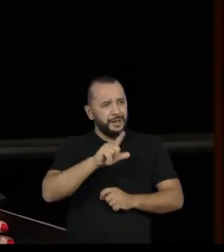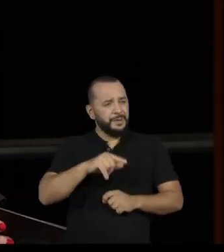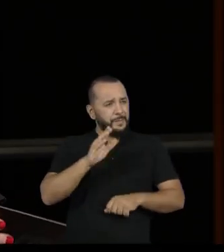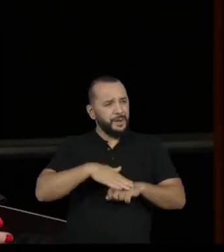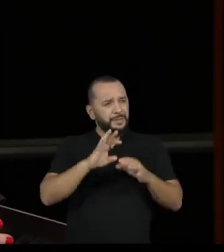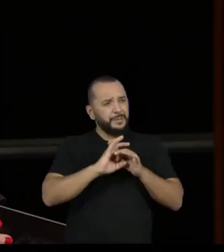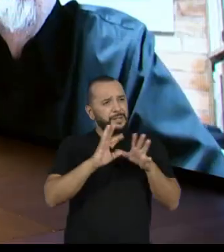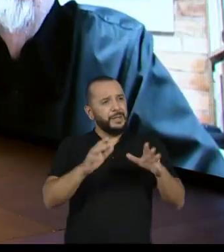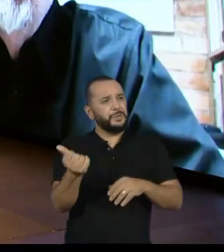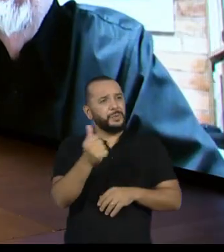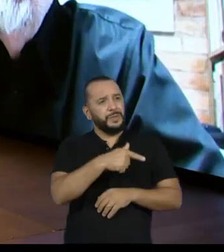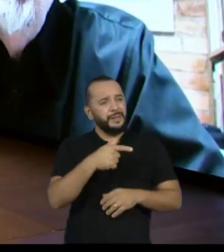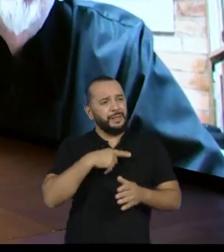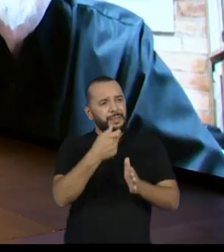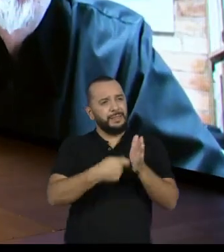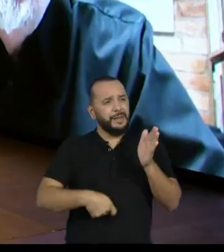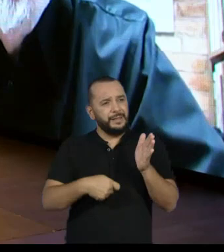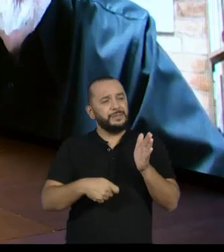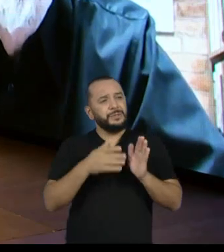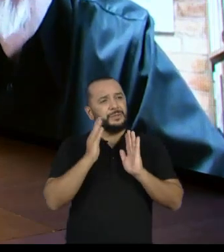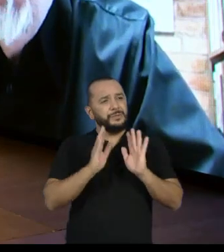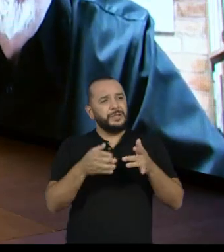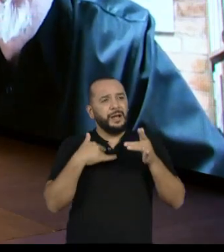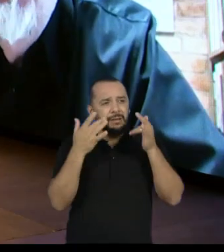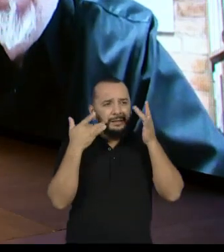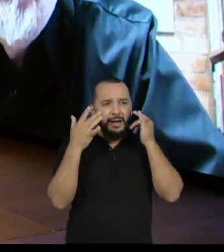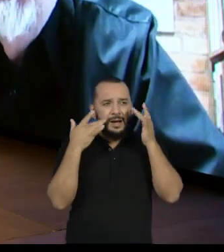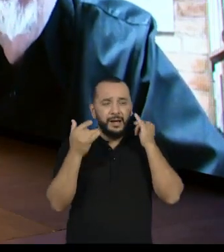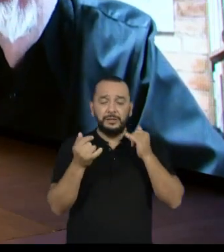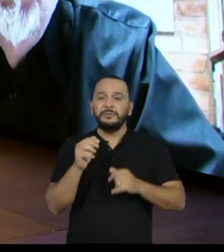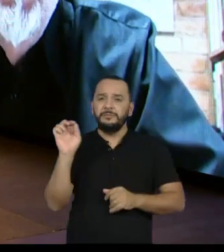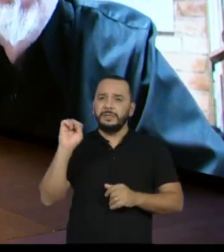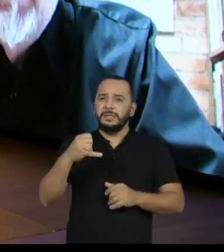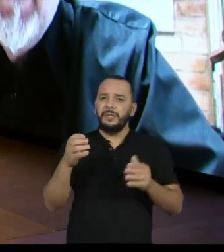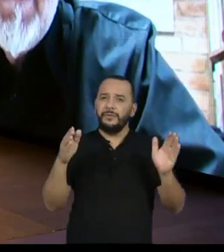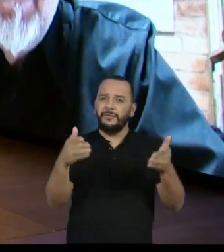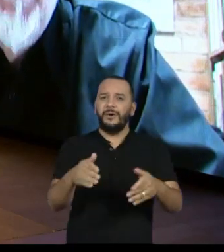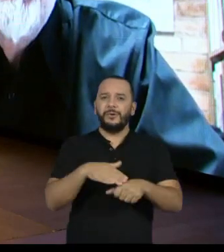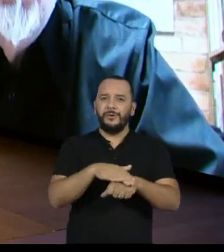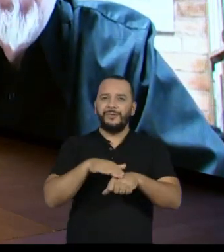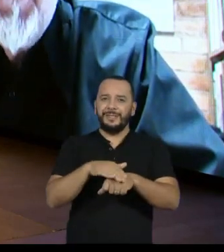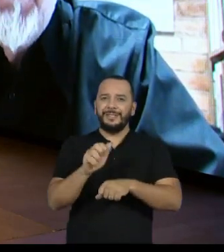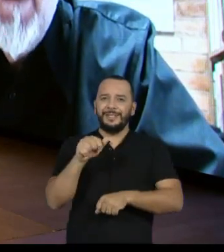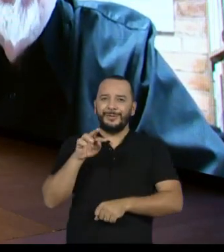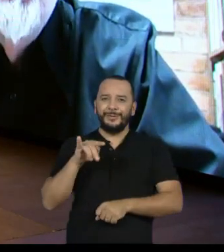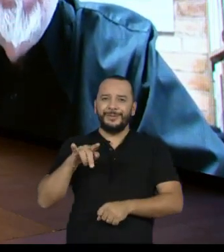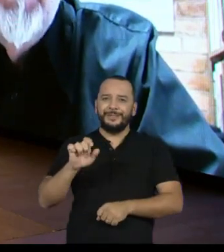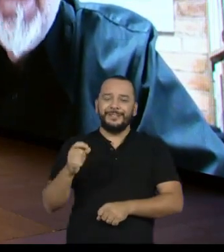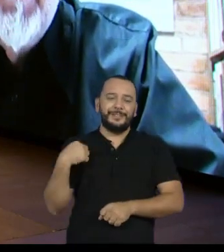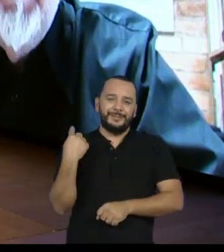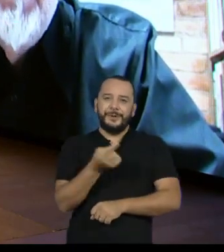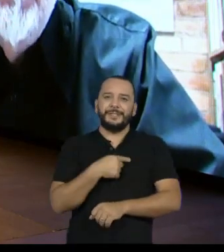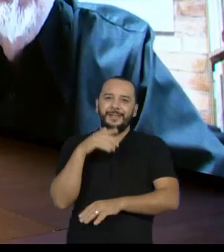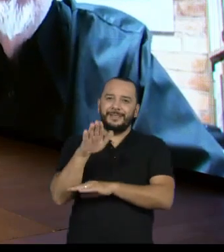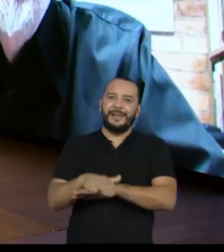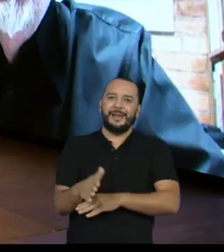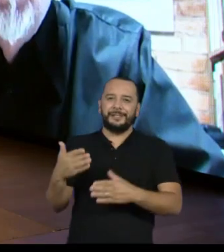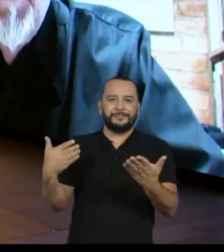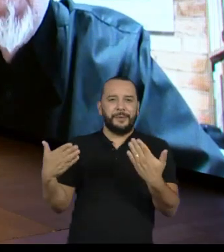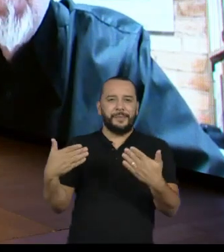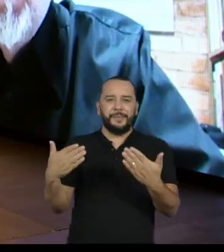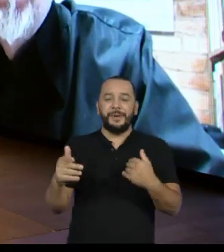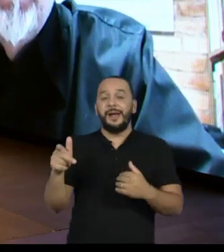espetáculo Os Velhos Marinheiros, né? Inspirado em Jorge Amado. A adaptação de uma obra literária dá mais